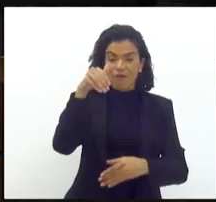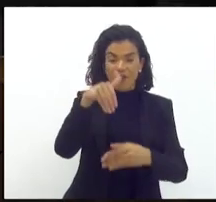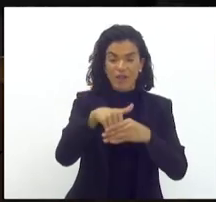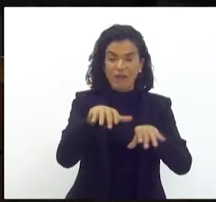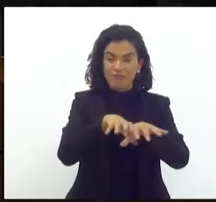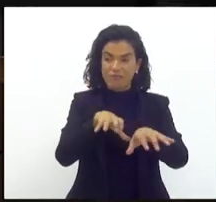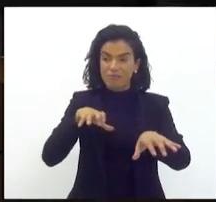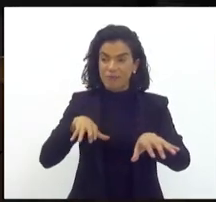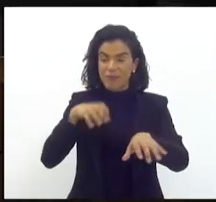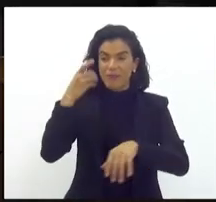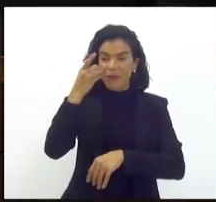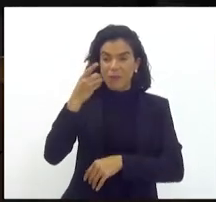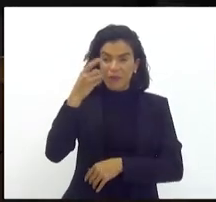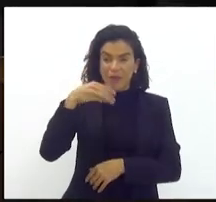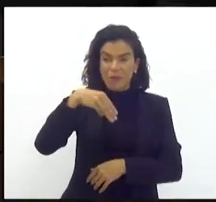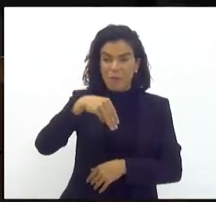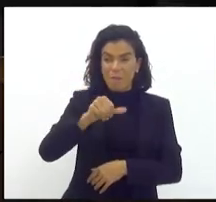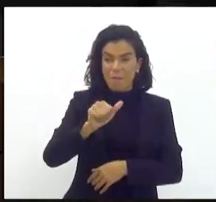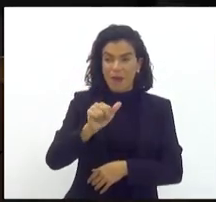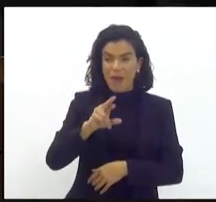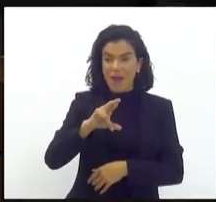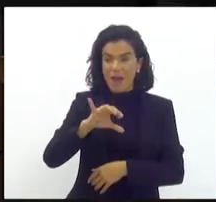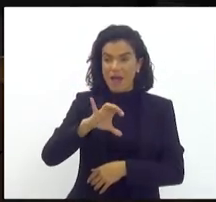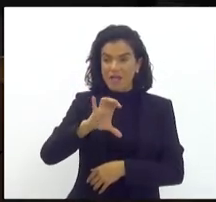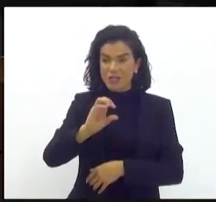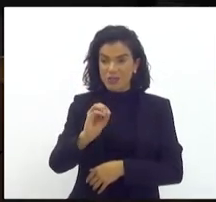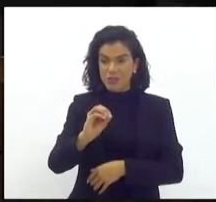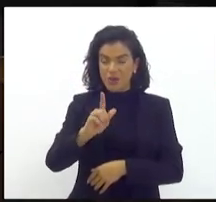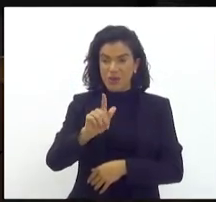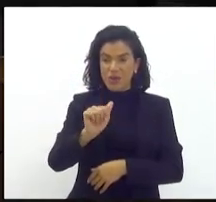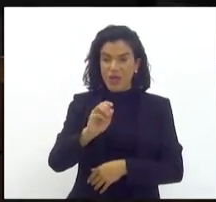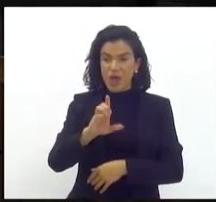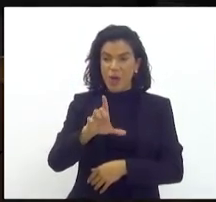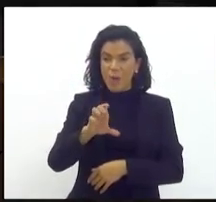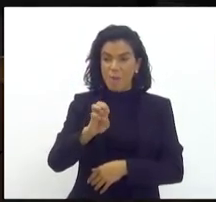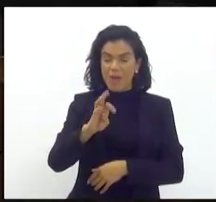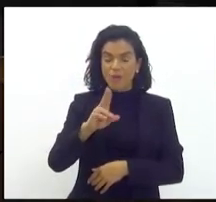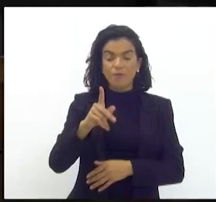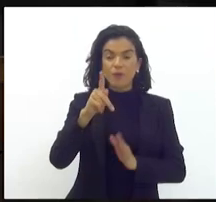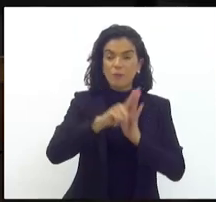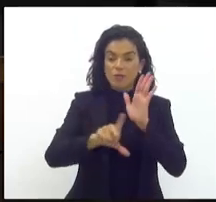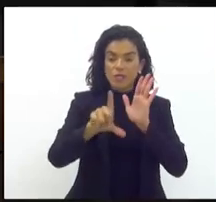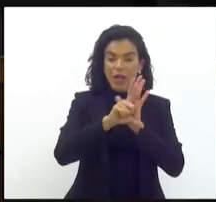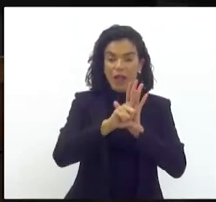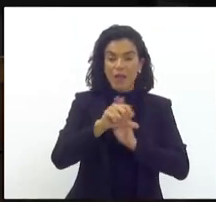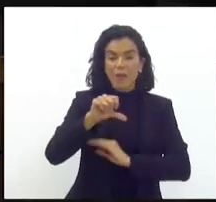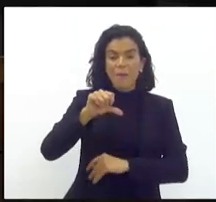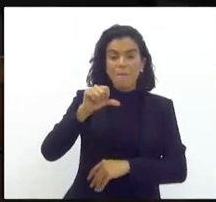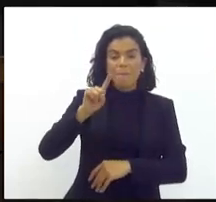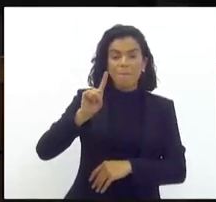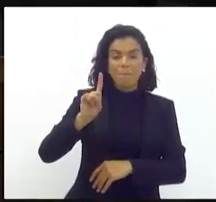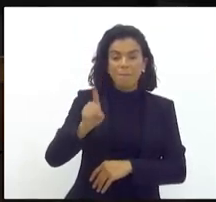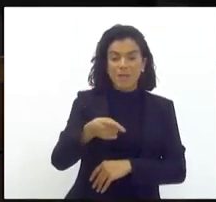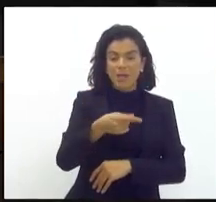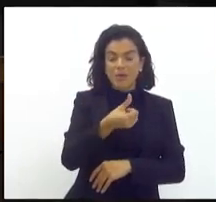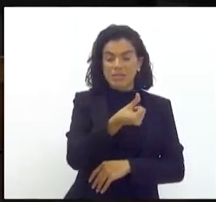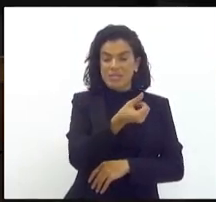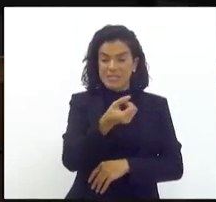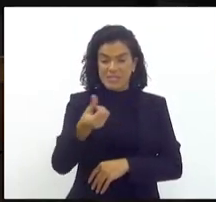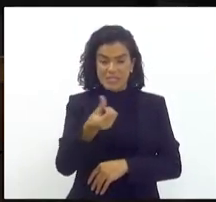contrário Deputado Márcio Gualberto anuncie o projeto de lei número 1066